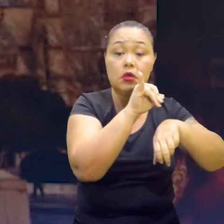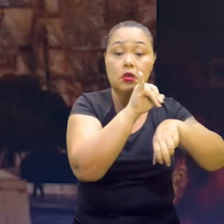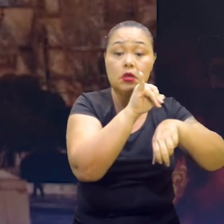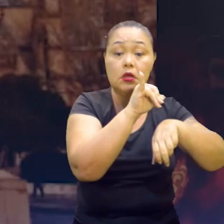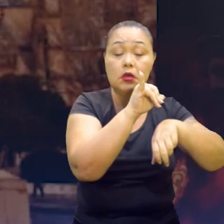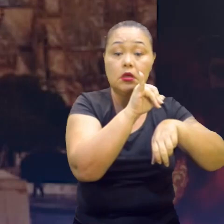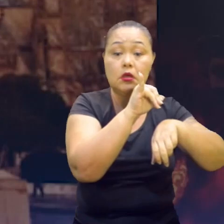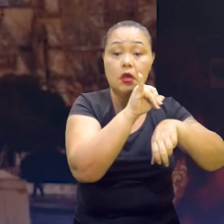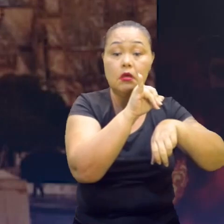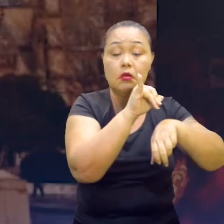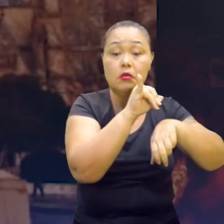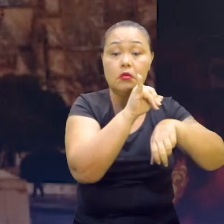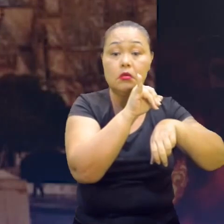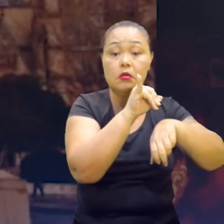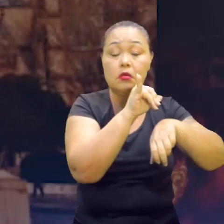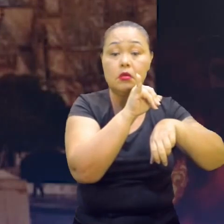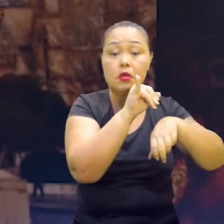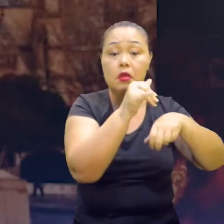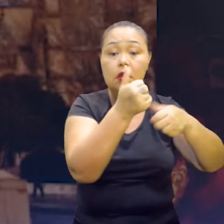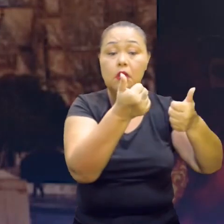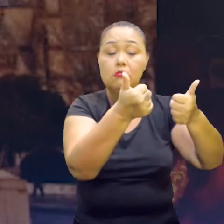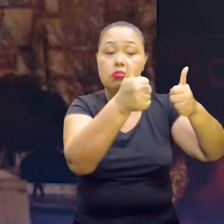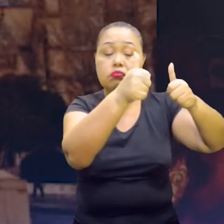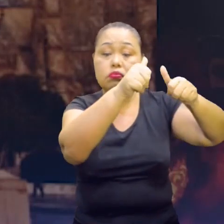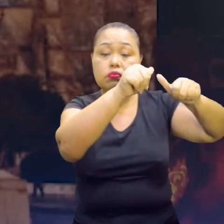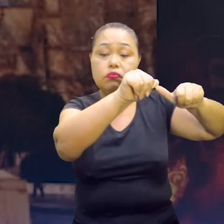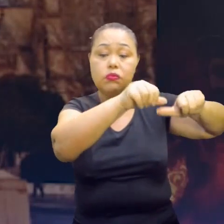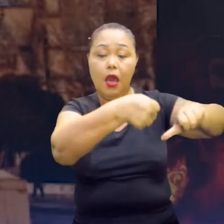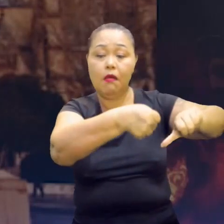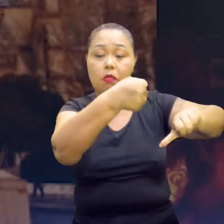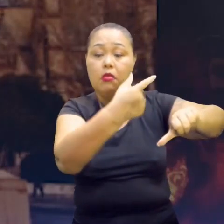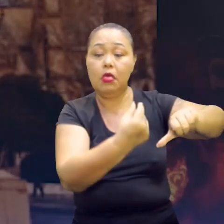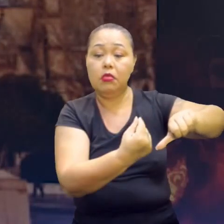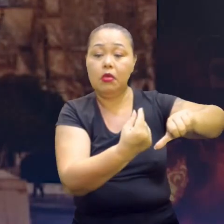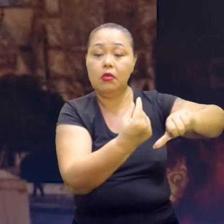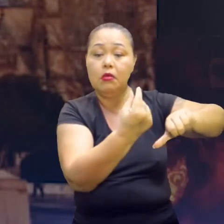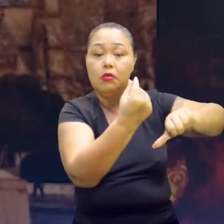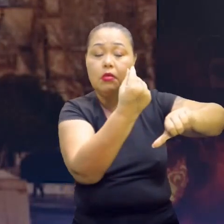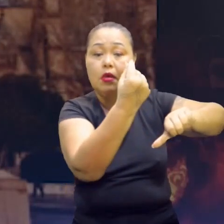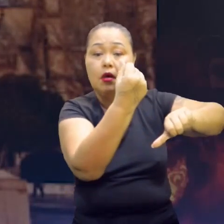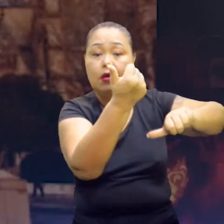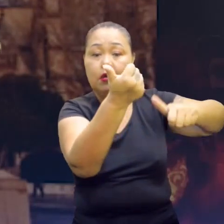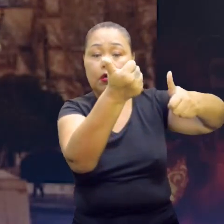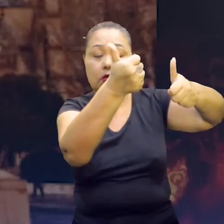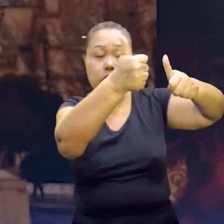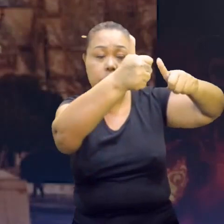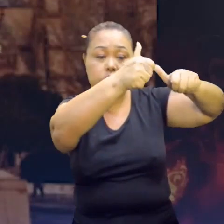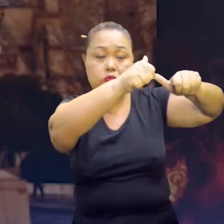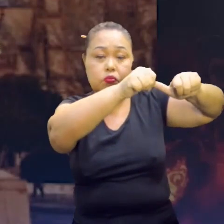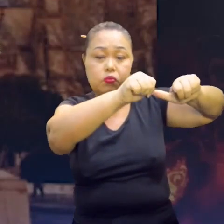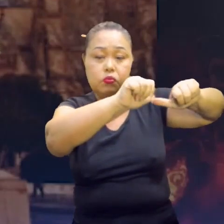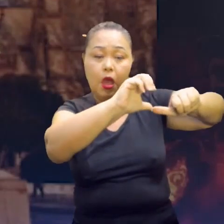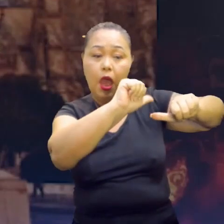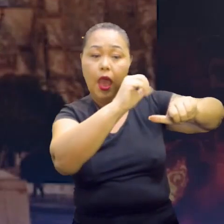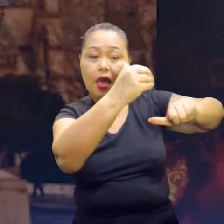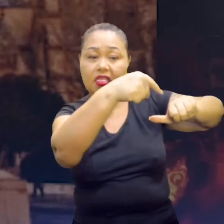desonerando a Bolsa de Valores. Literalmente cai. As ações perdem muito com